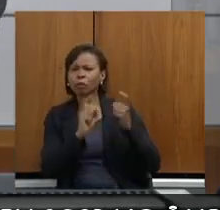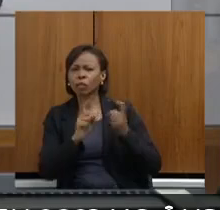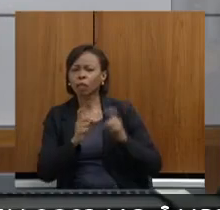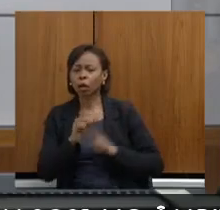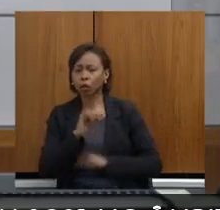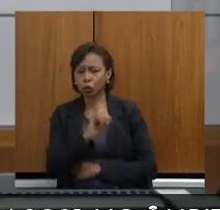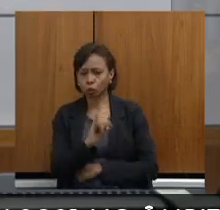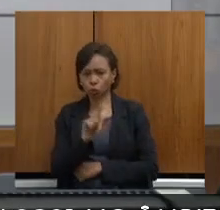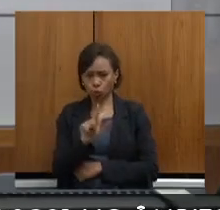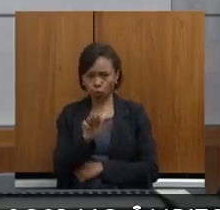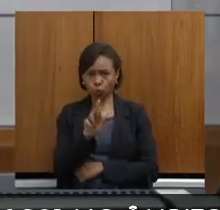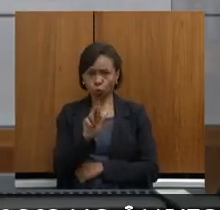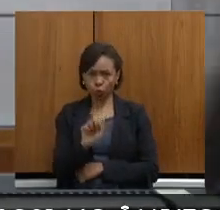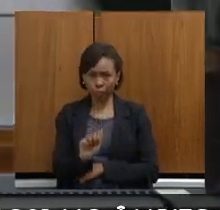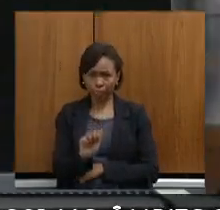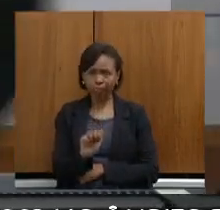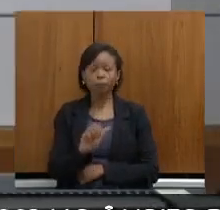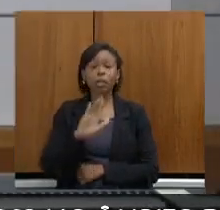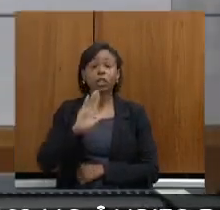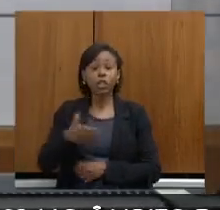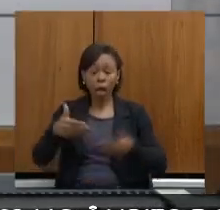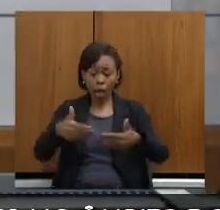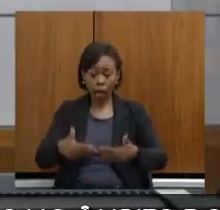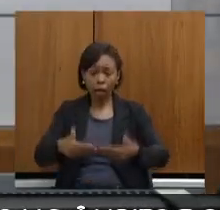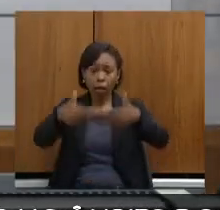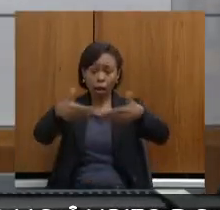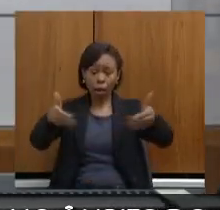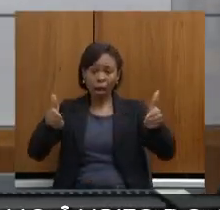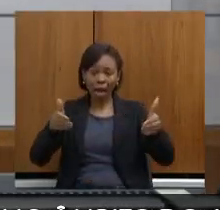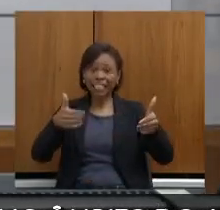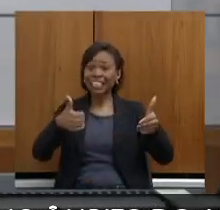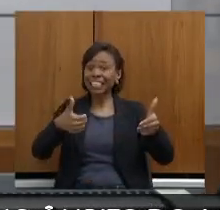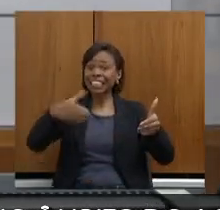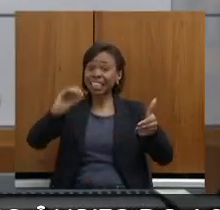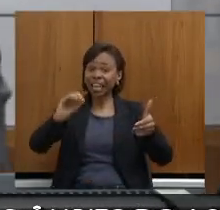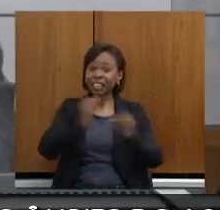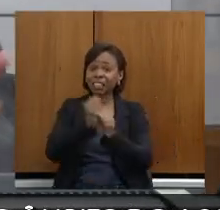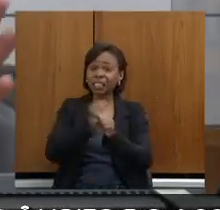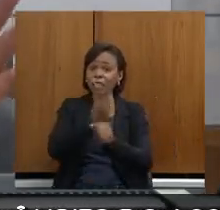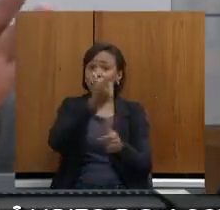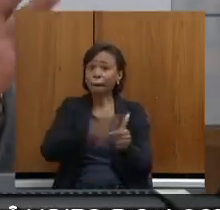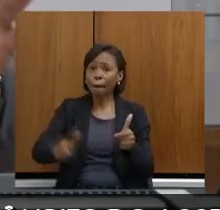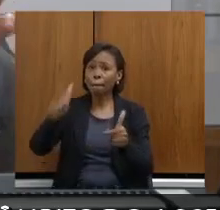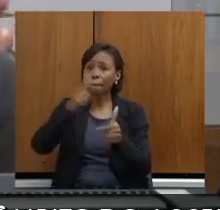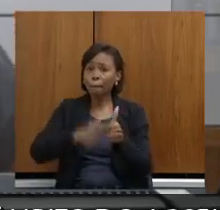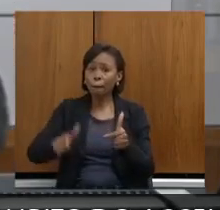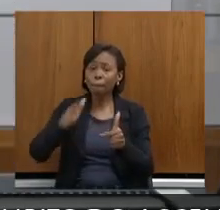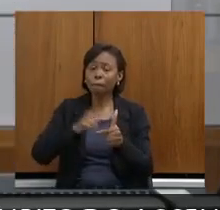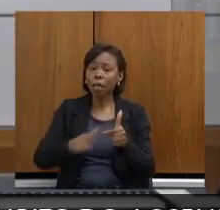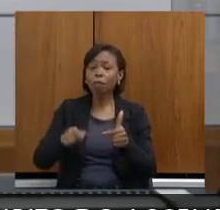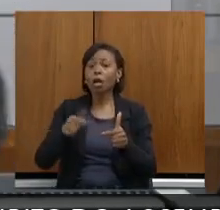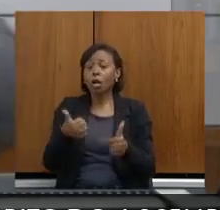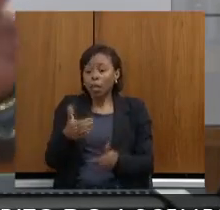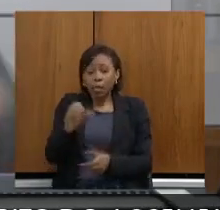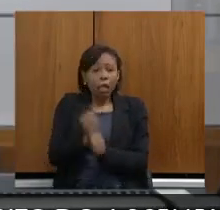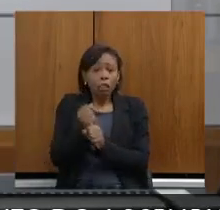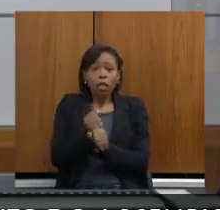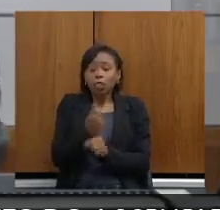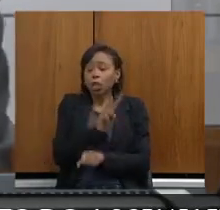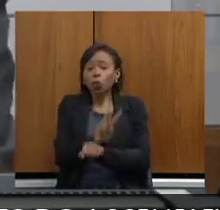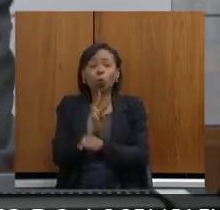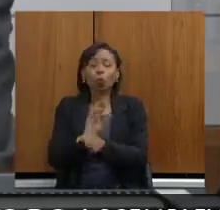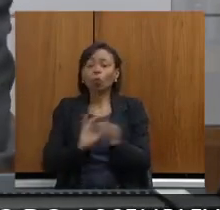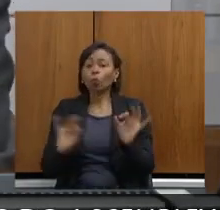a barragem já tem 10 anos que ela apresentou problema e tem 10 anos que eles não cuida da barragem esse ano foi lá e abriu as comportas